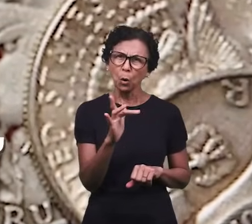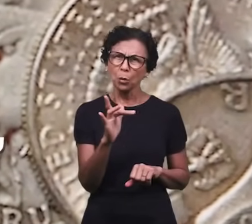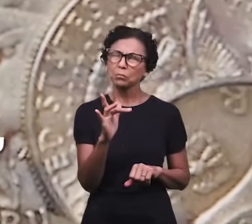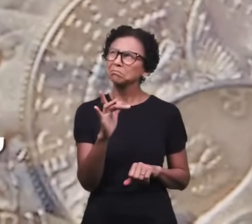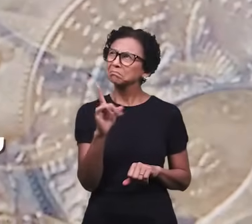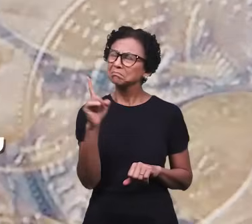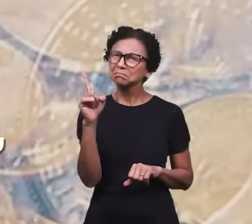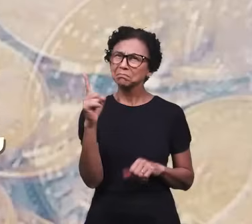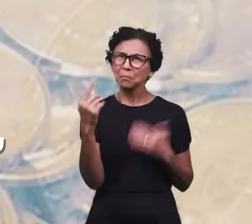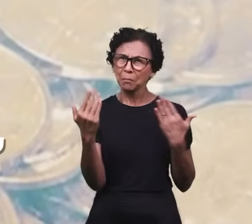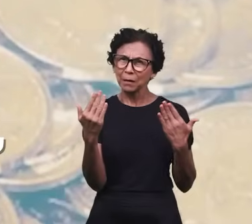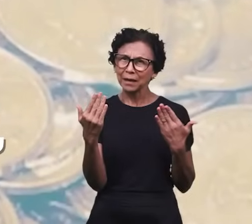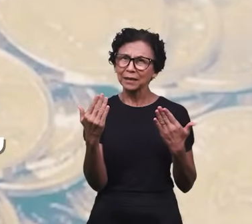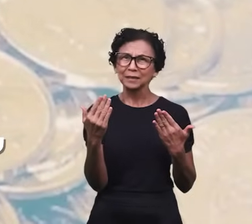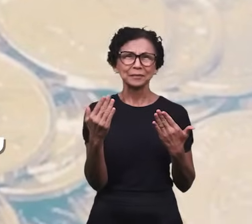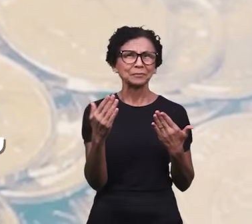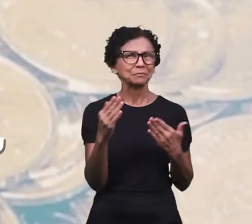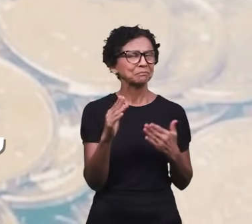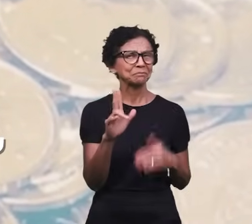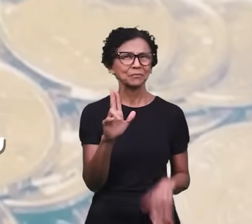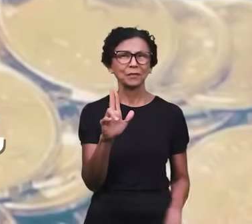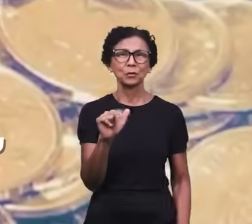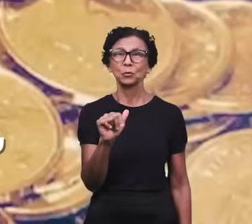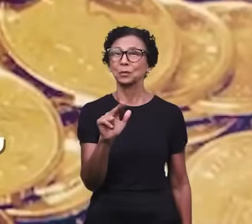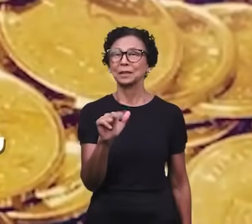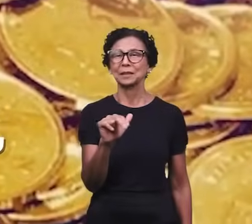se roubar ao ouro.